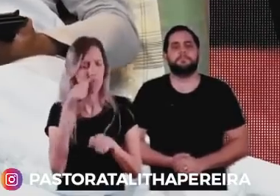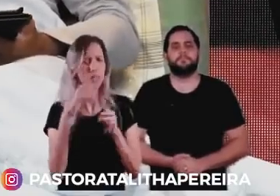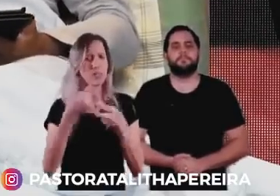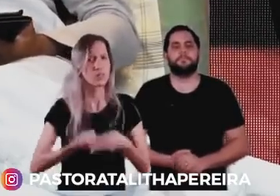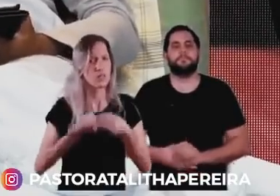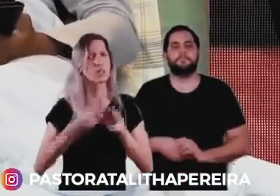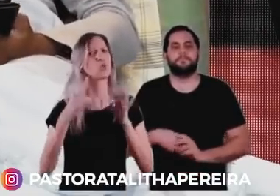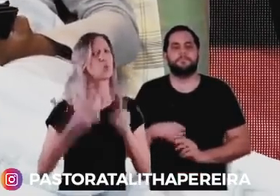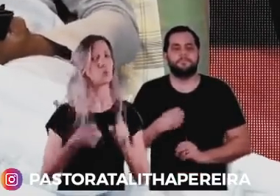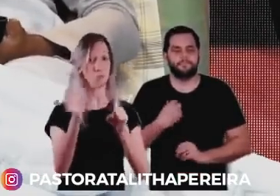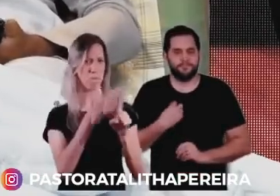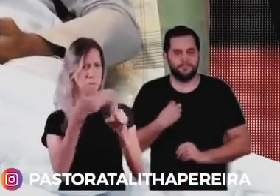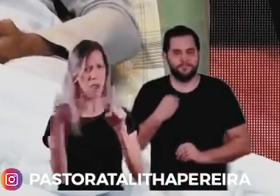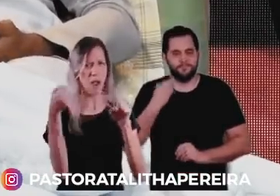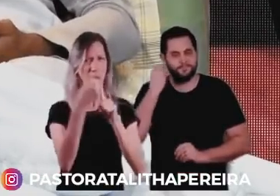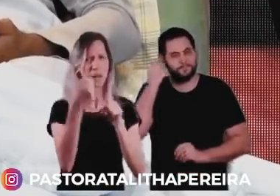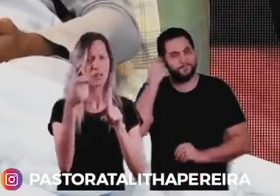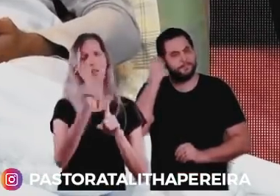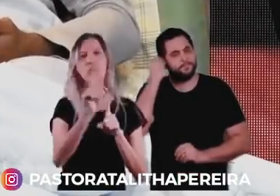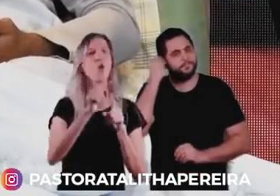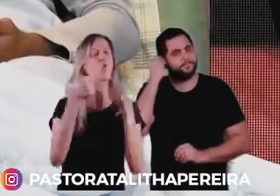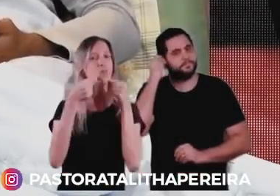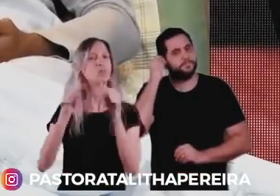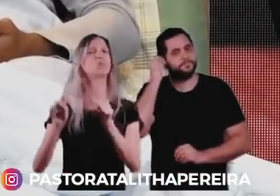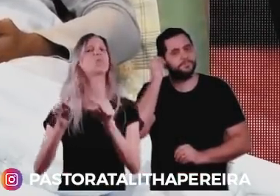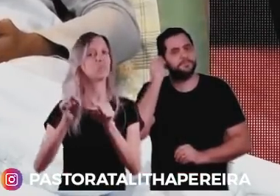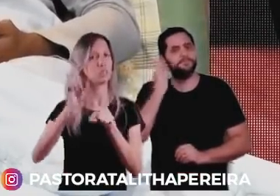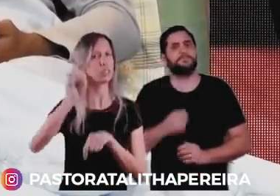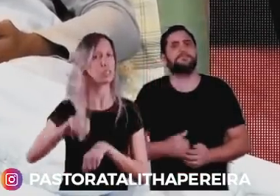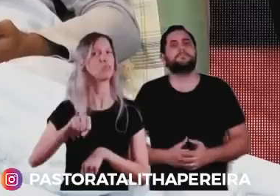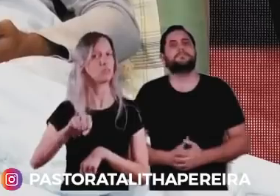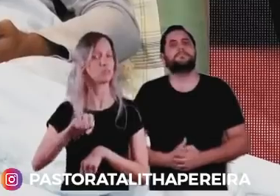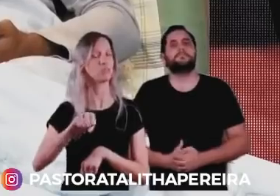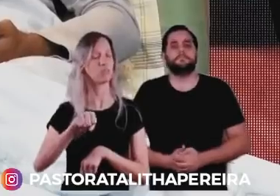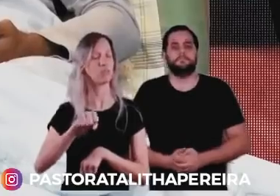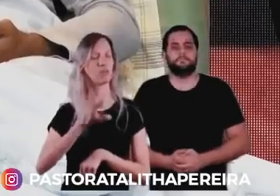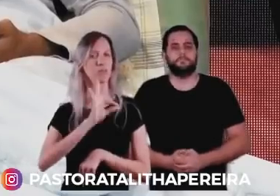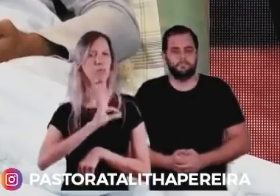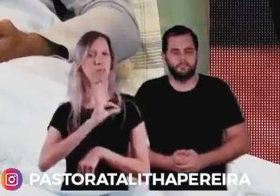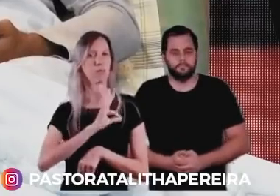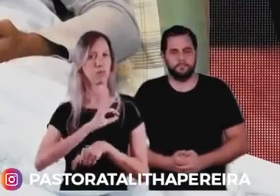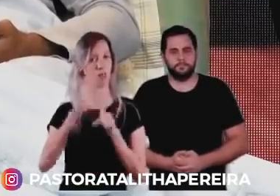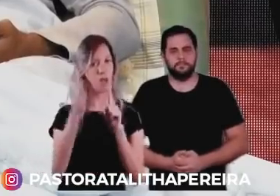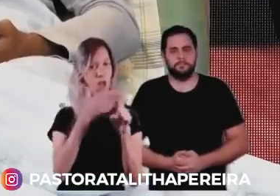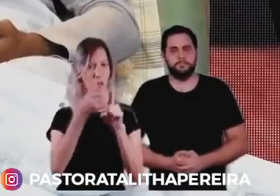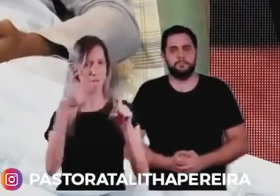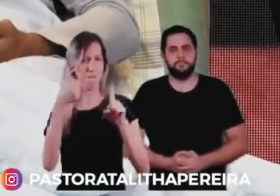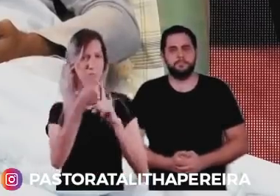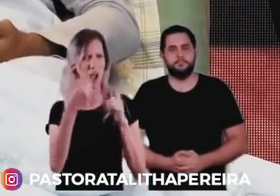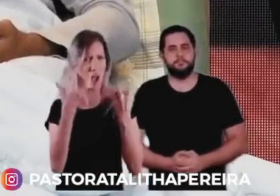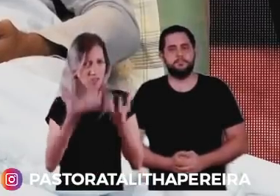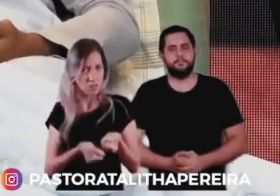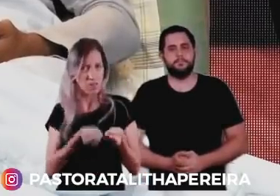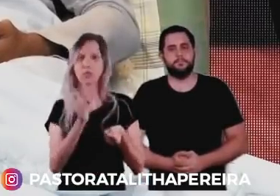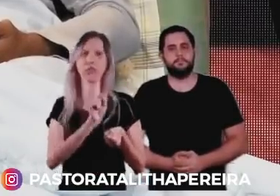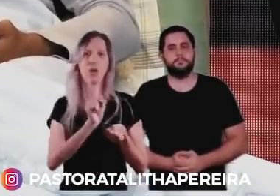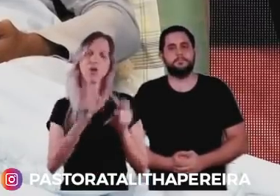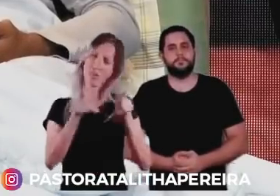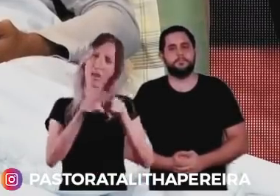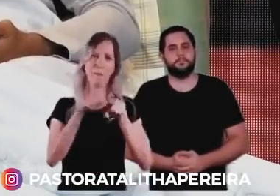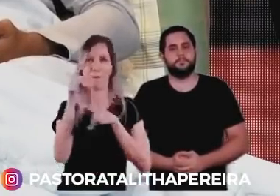Logo avisando. Bateu, denuncie. Não apanhe, não apanhe. Também não